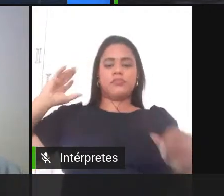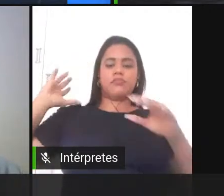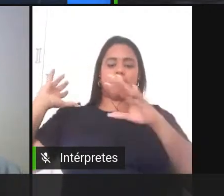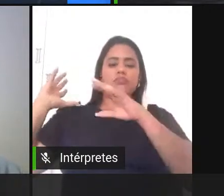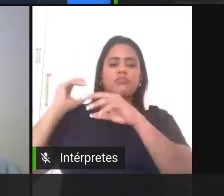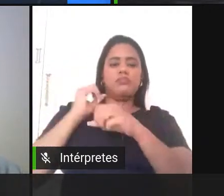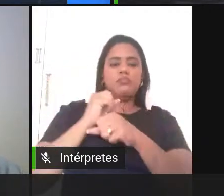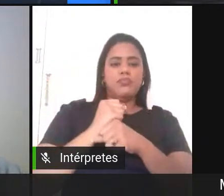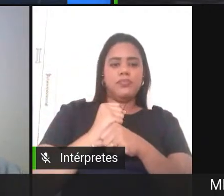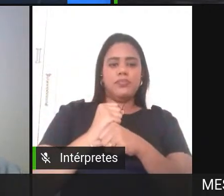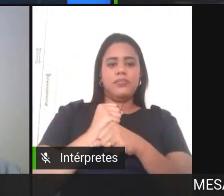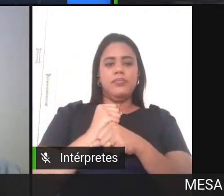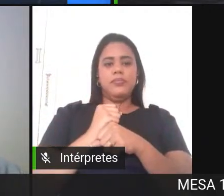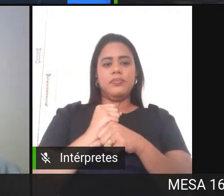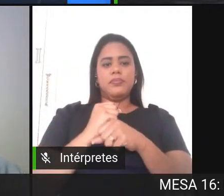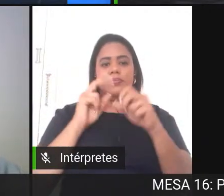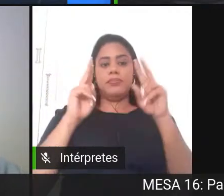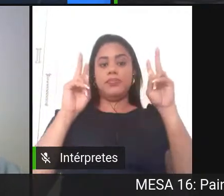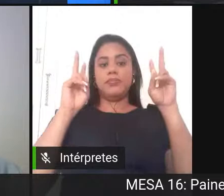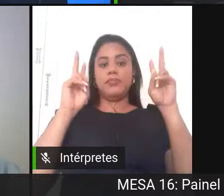ficcionar.